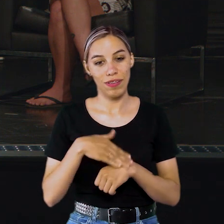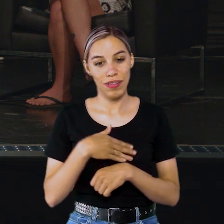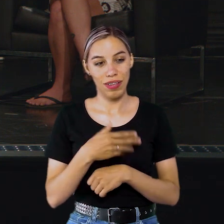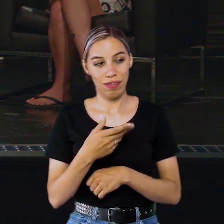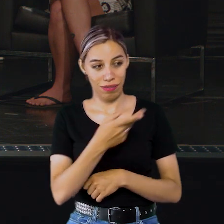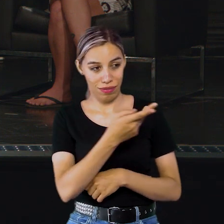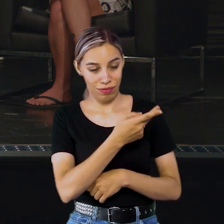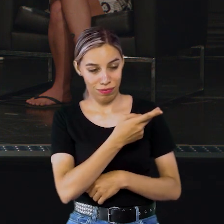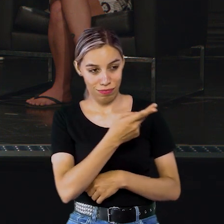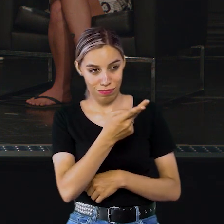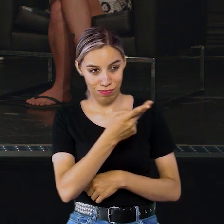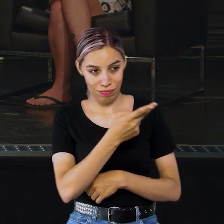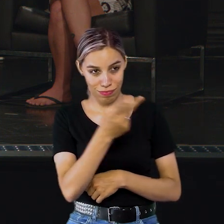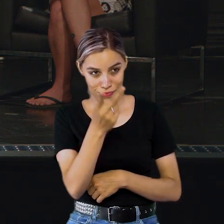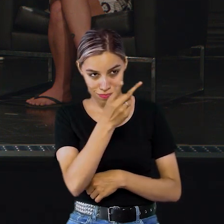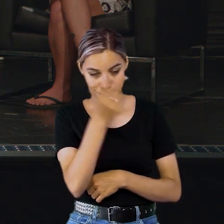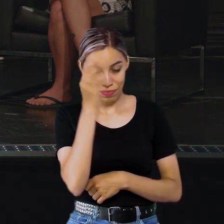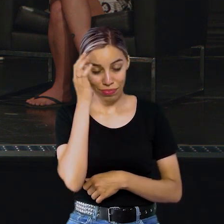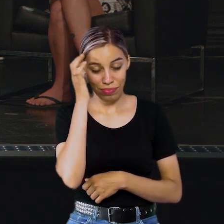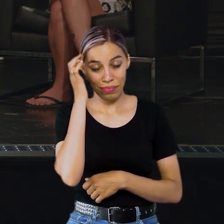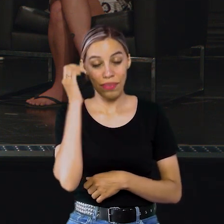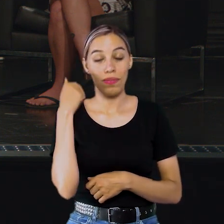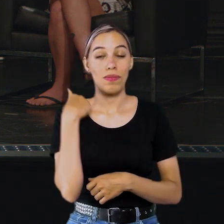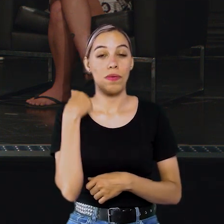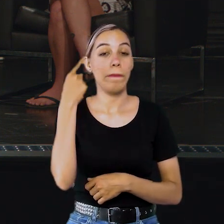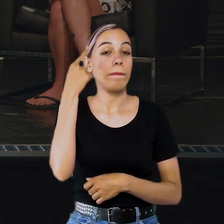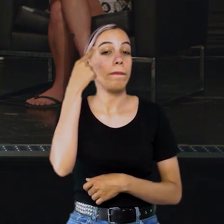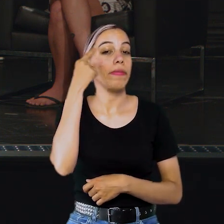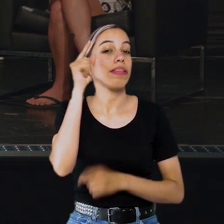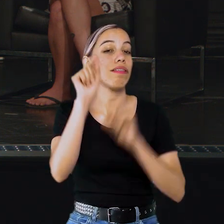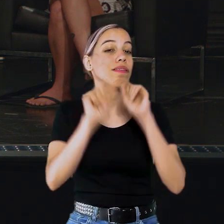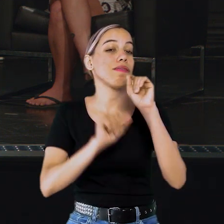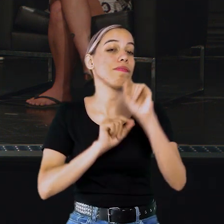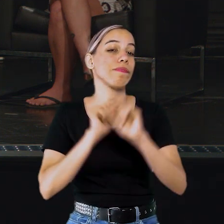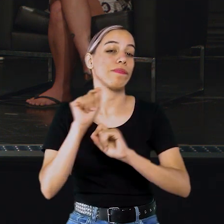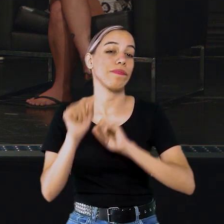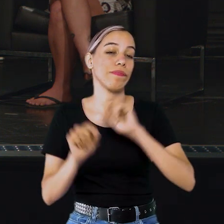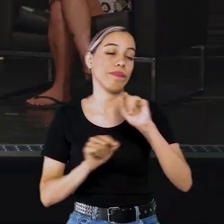dois. Eu fiquei aqui pensando